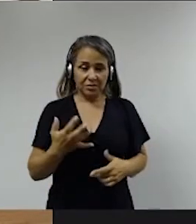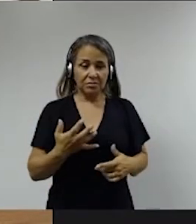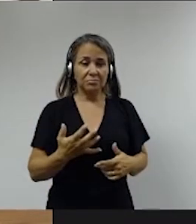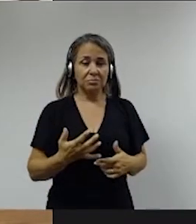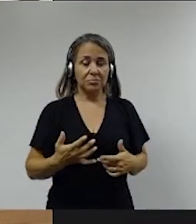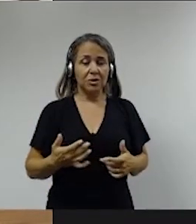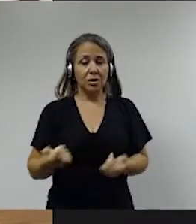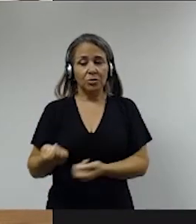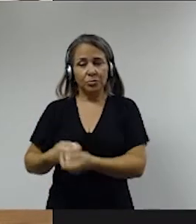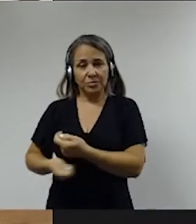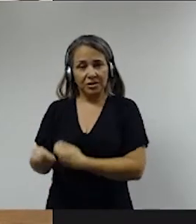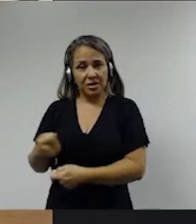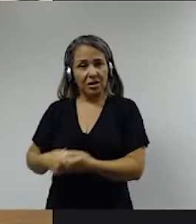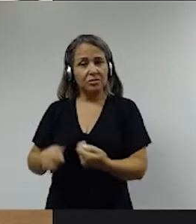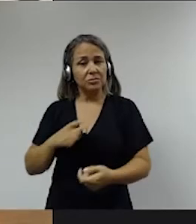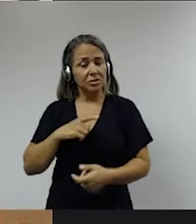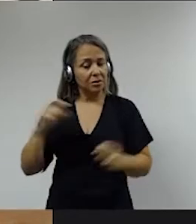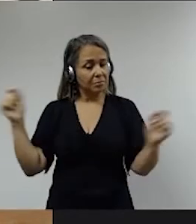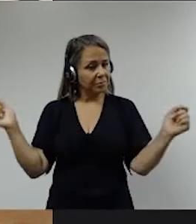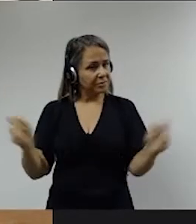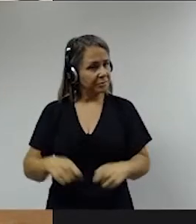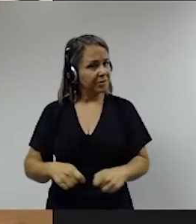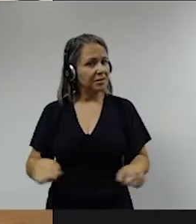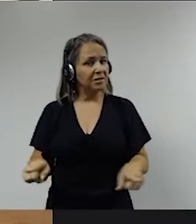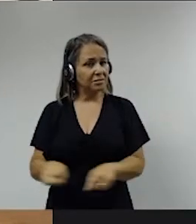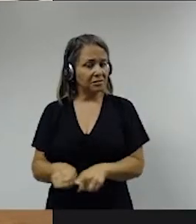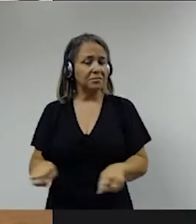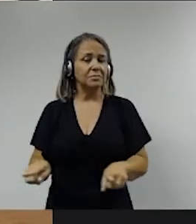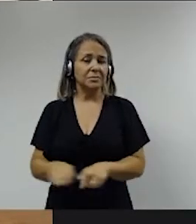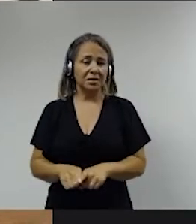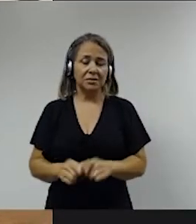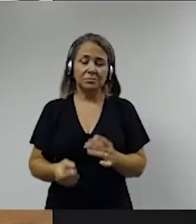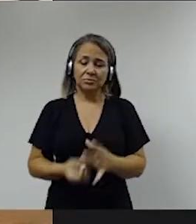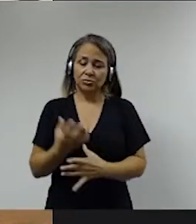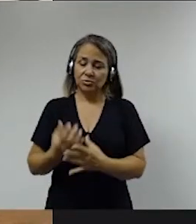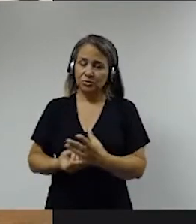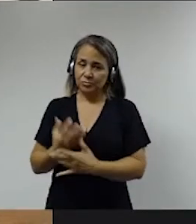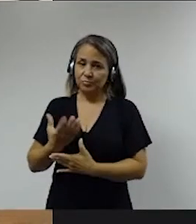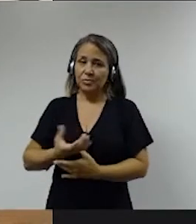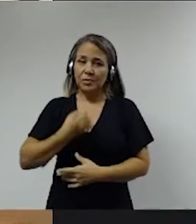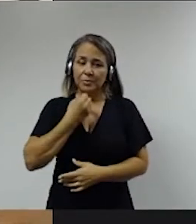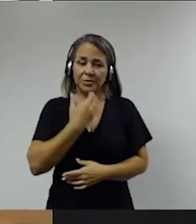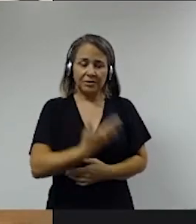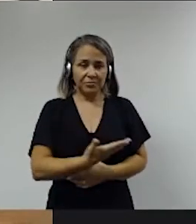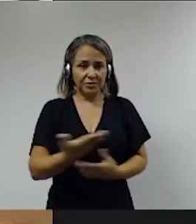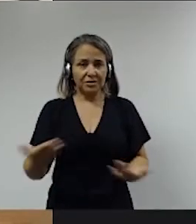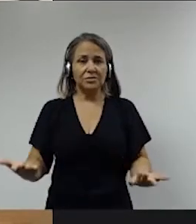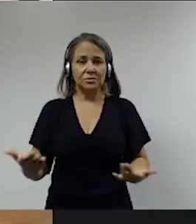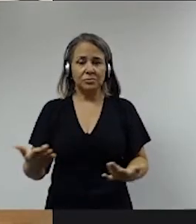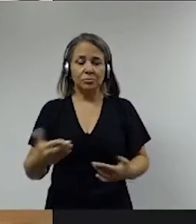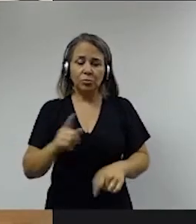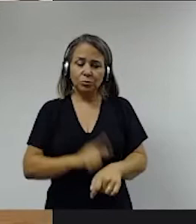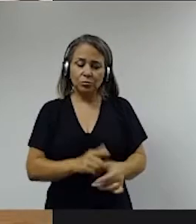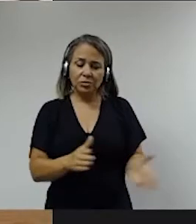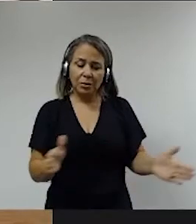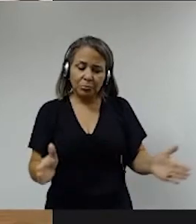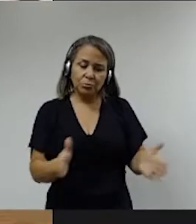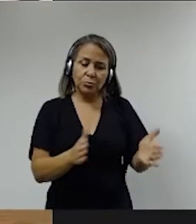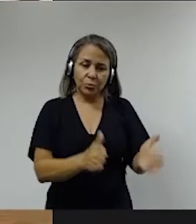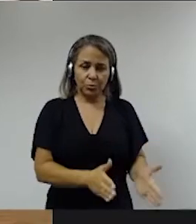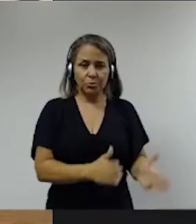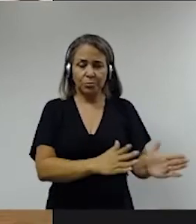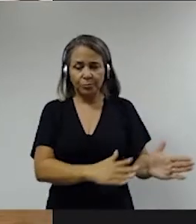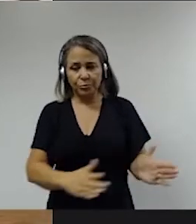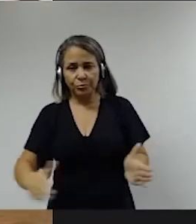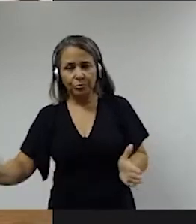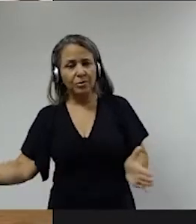tenham a capacidade de gerar benefícios a médio e longo prazo, ou pelo menos que não gere prejuízo a médio e longo